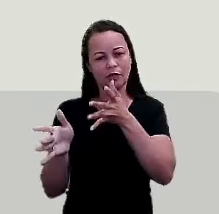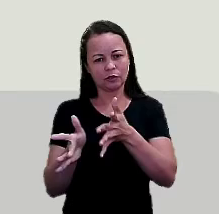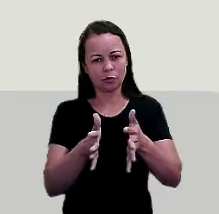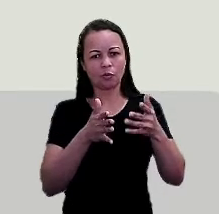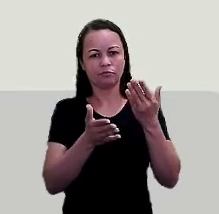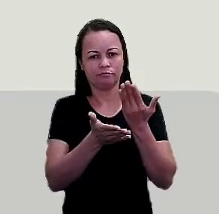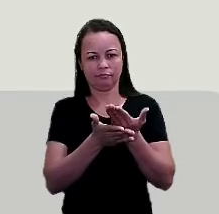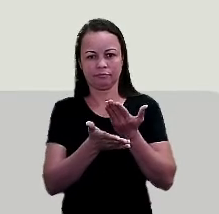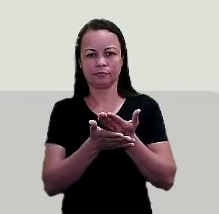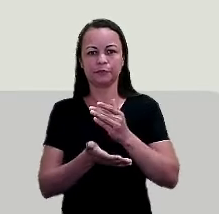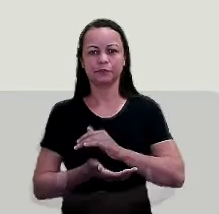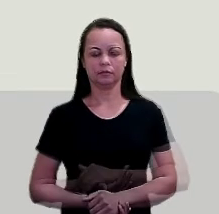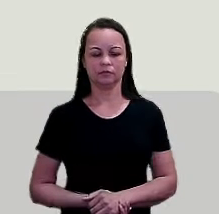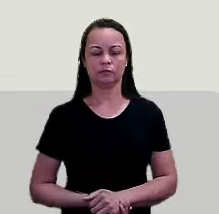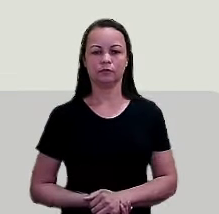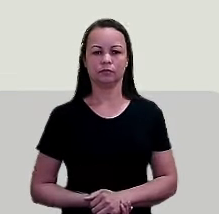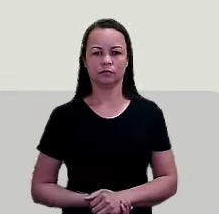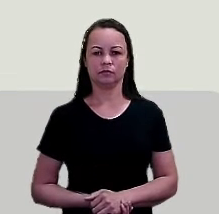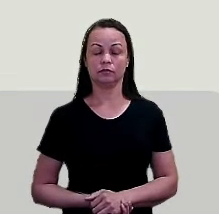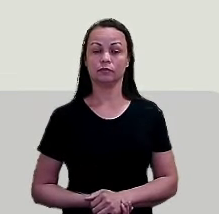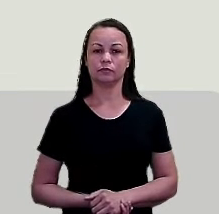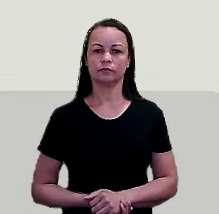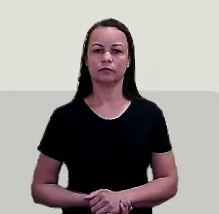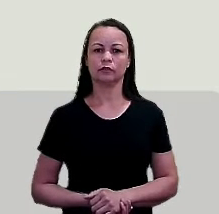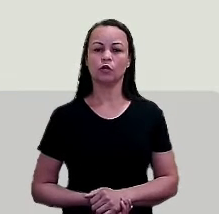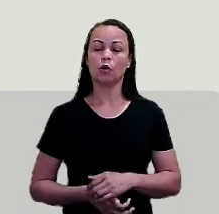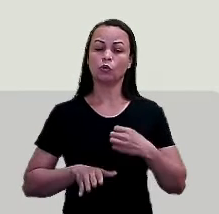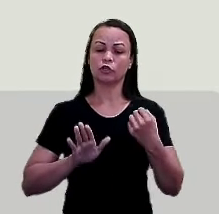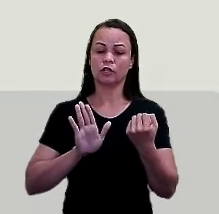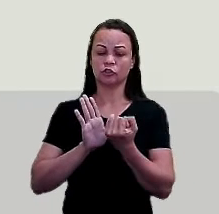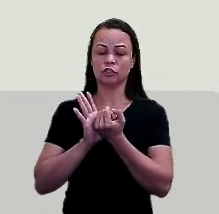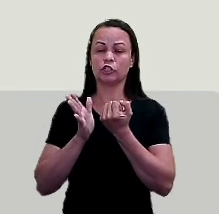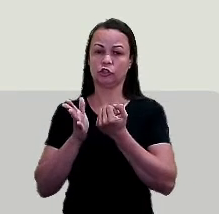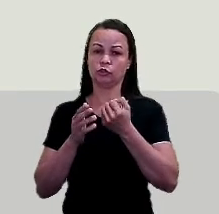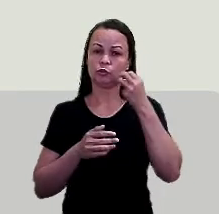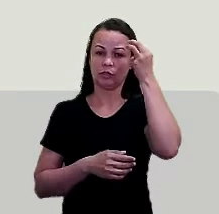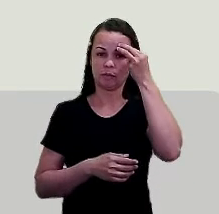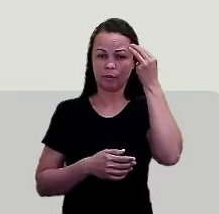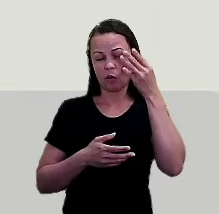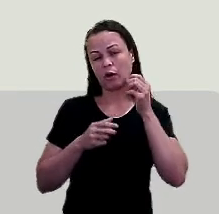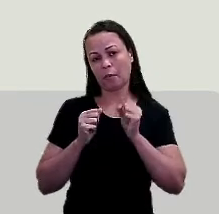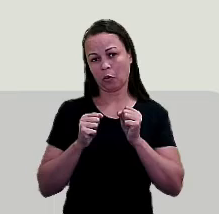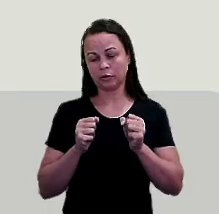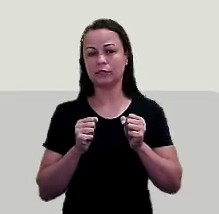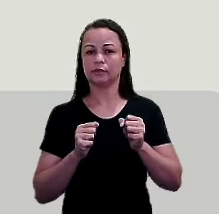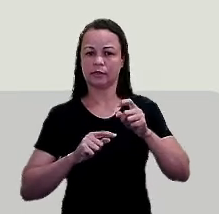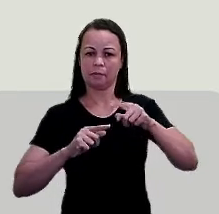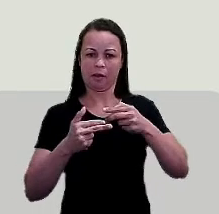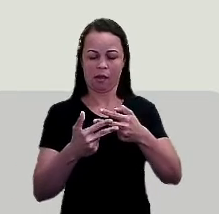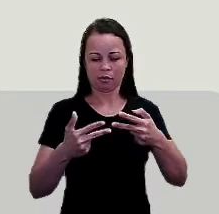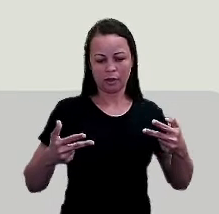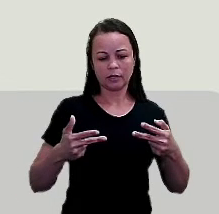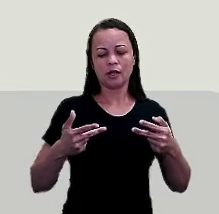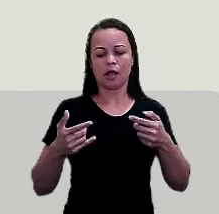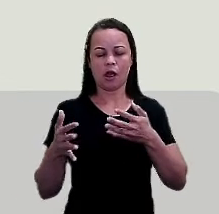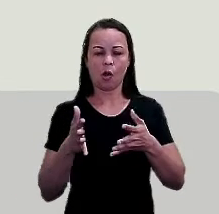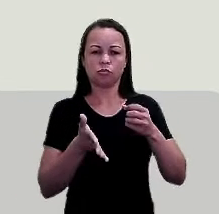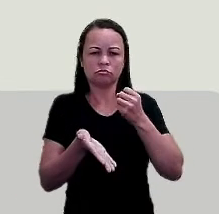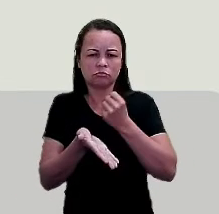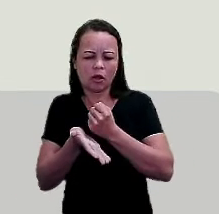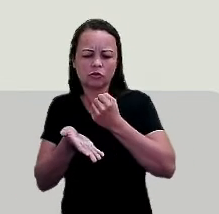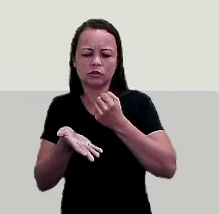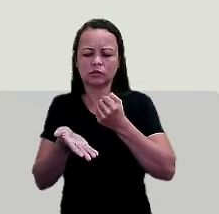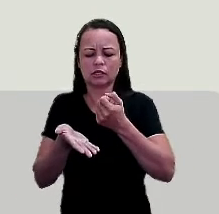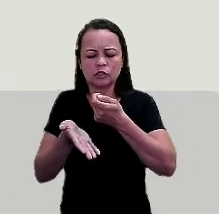aula. Os registros de memória podem ser materiais, como as construções, os documentos escritos e